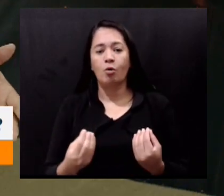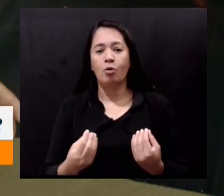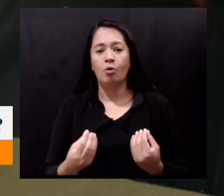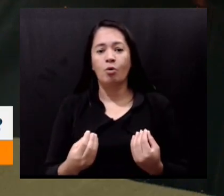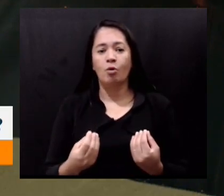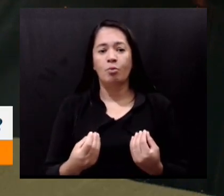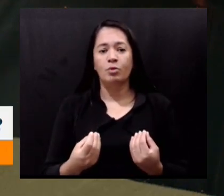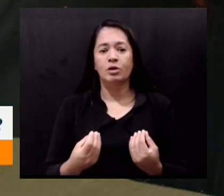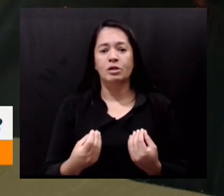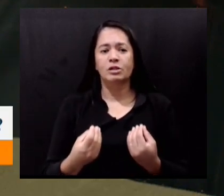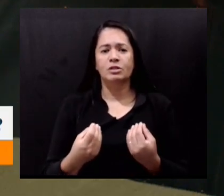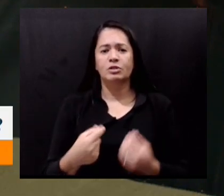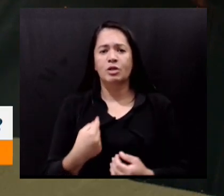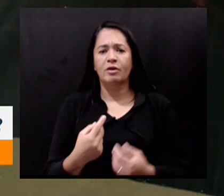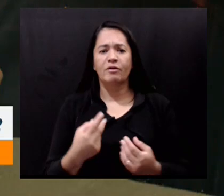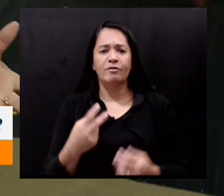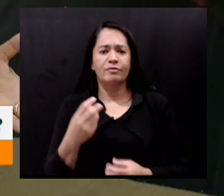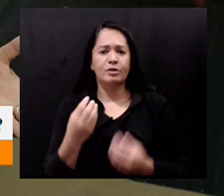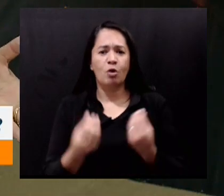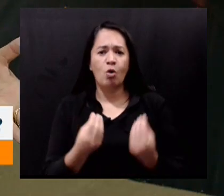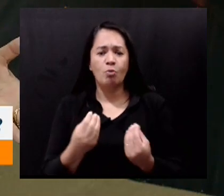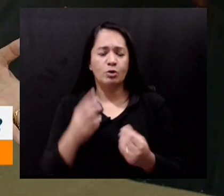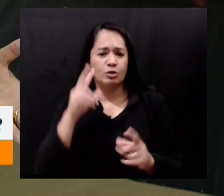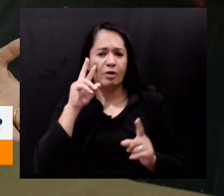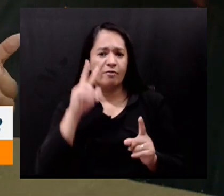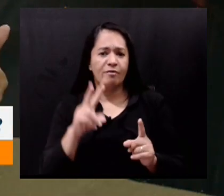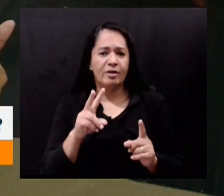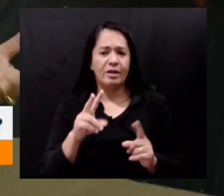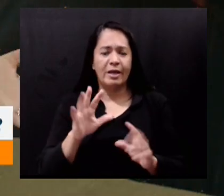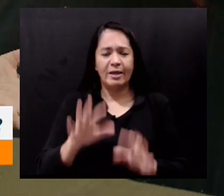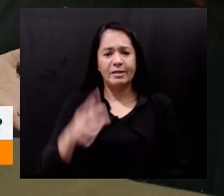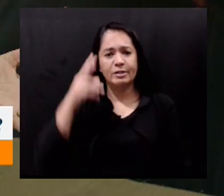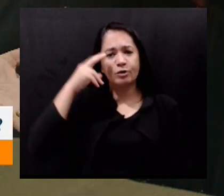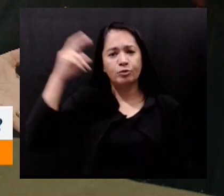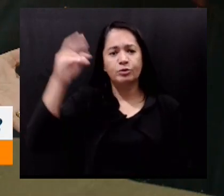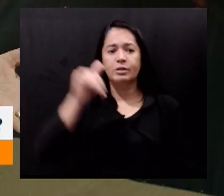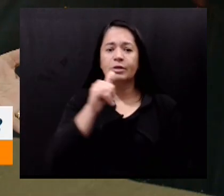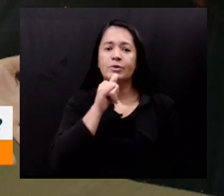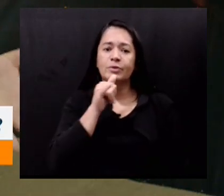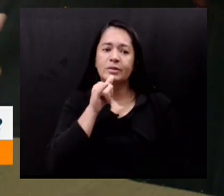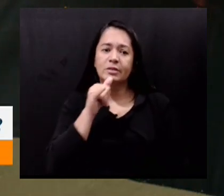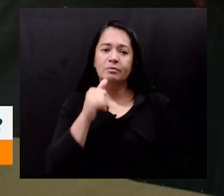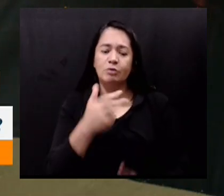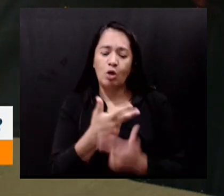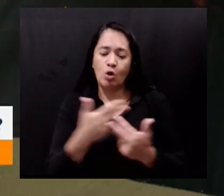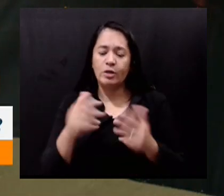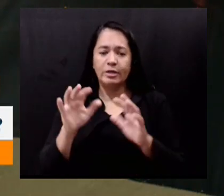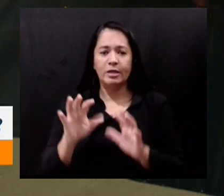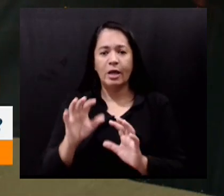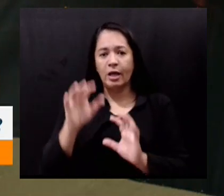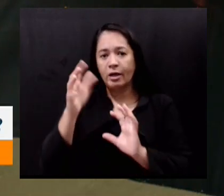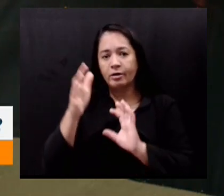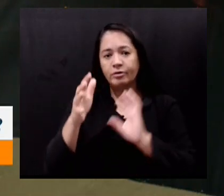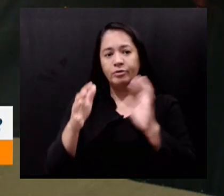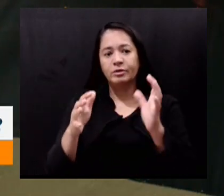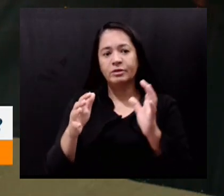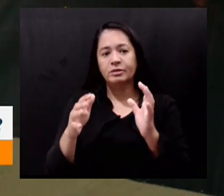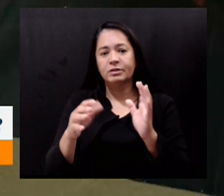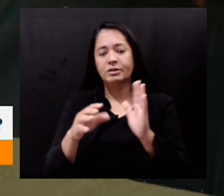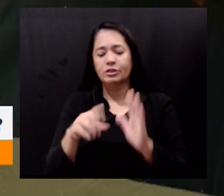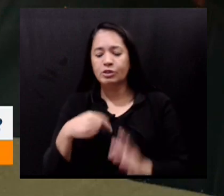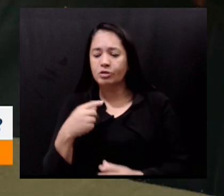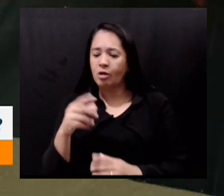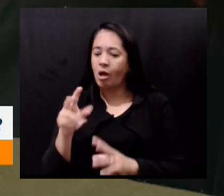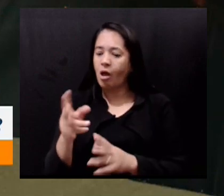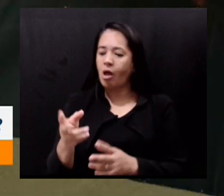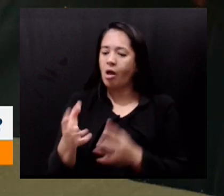com outros olhos essa cultura. Tirar como exemplo coisas que estão acontecendo e tirar como exemplo para a gente, né? Tipo a questão